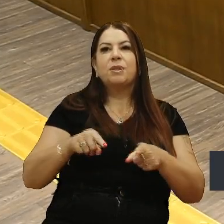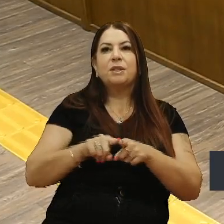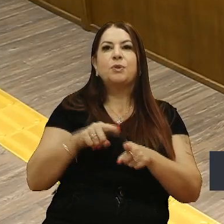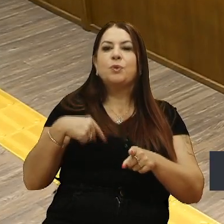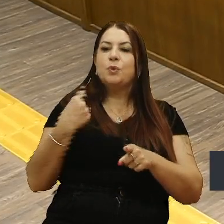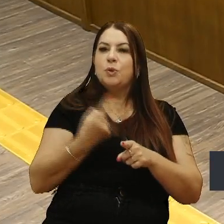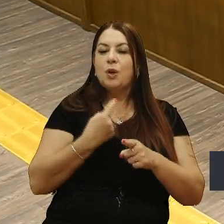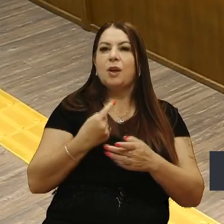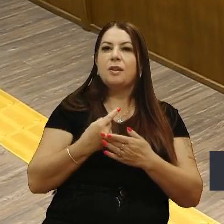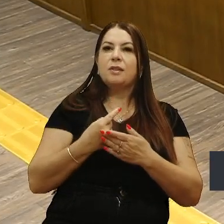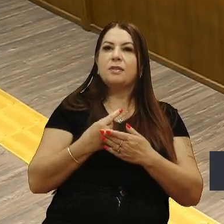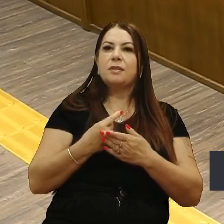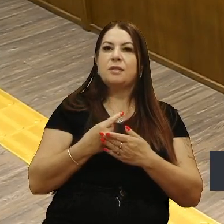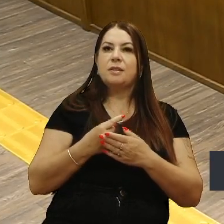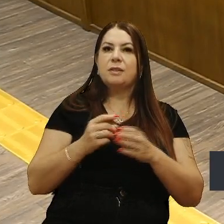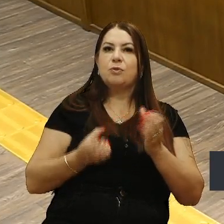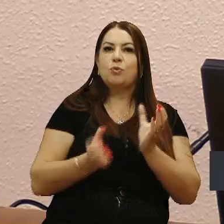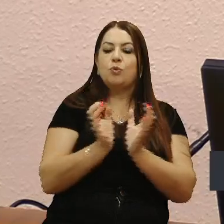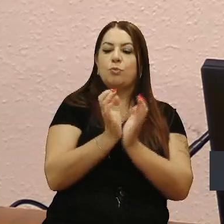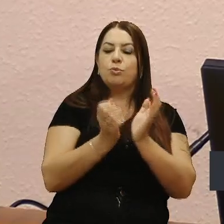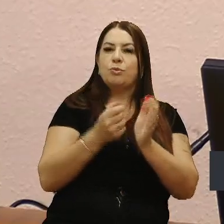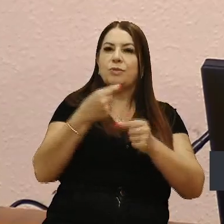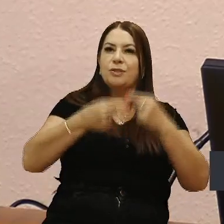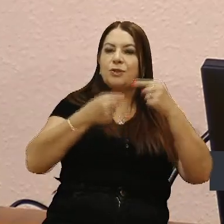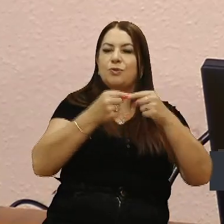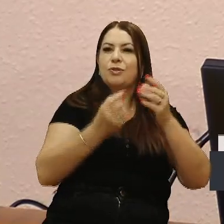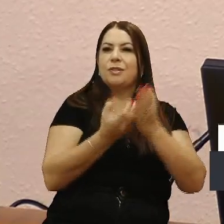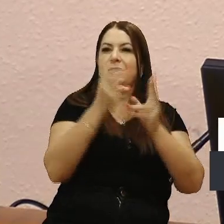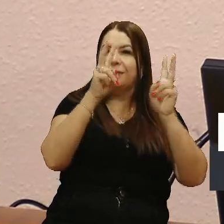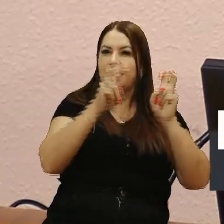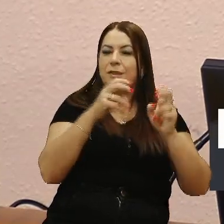nossa na frente parlamentar, e a gente sabe da